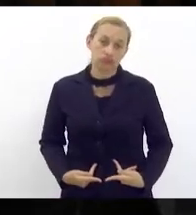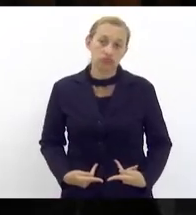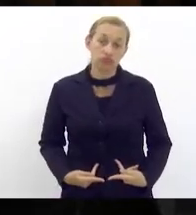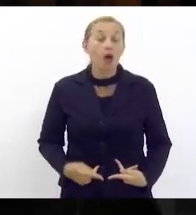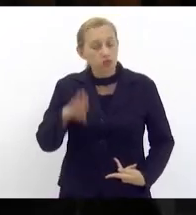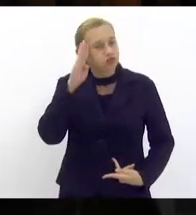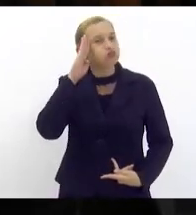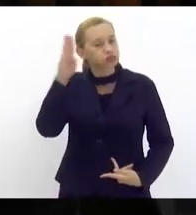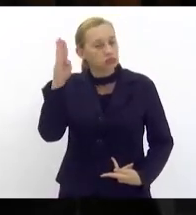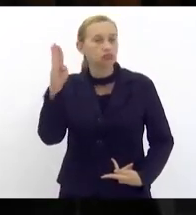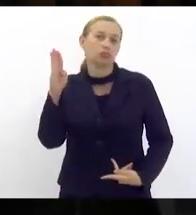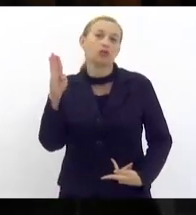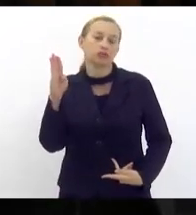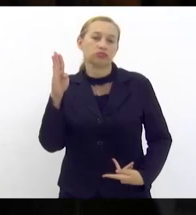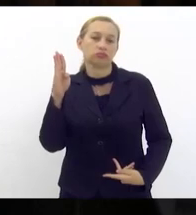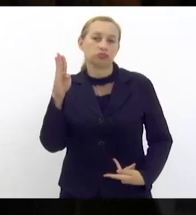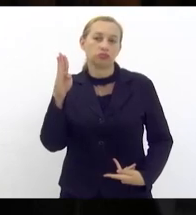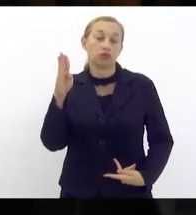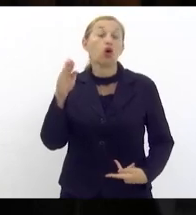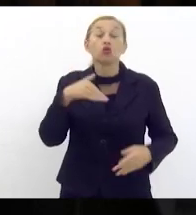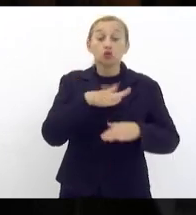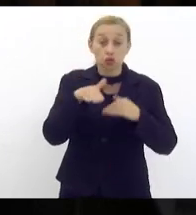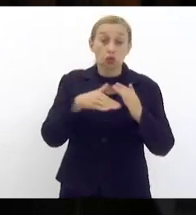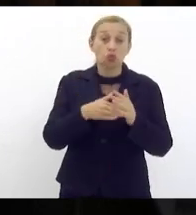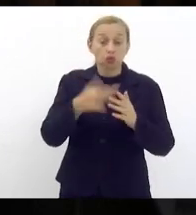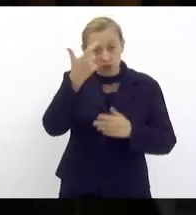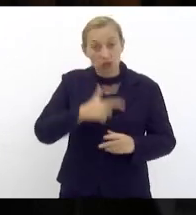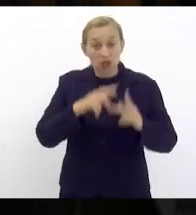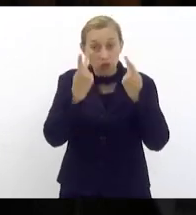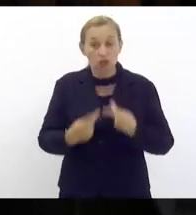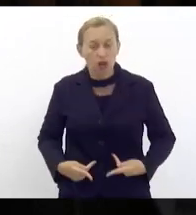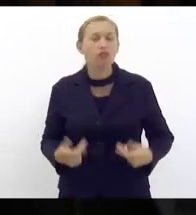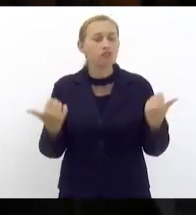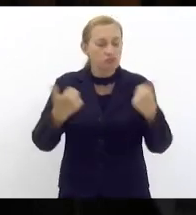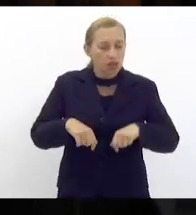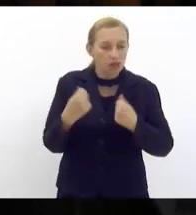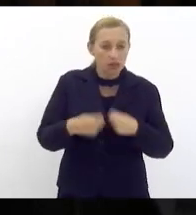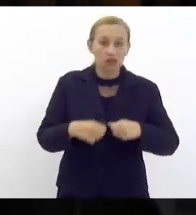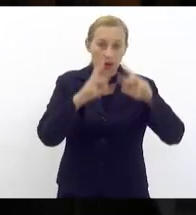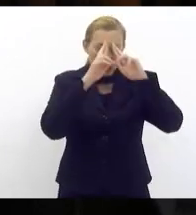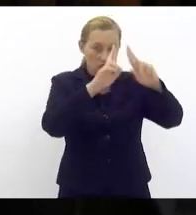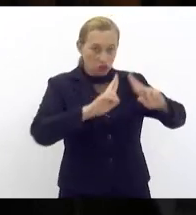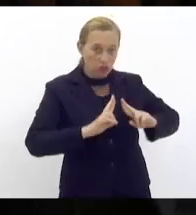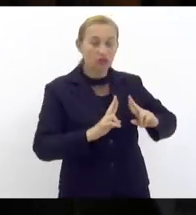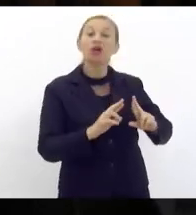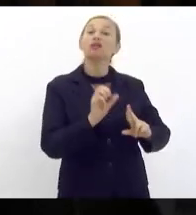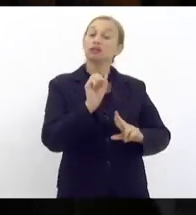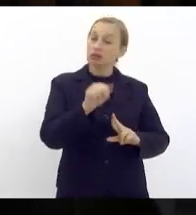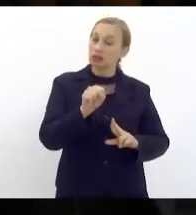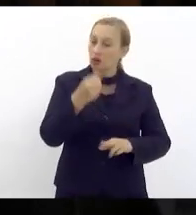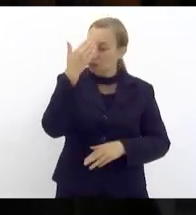esse é o princípio básico todos os seres humanos precisam serem respeitados